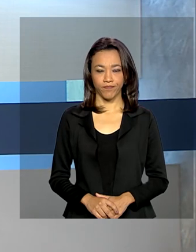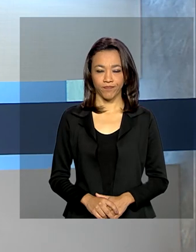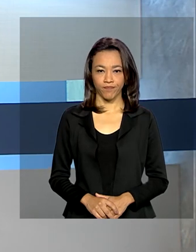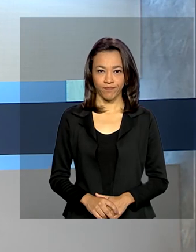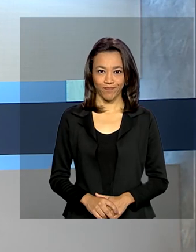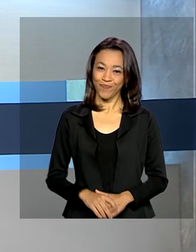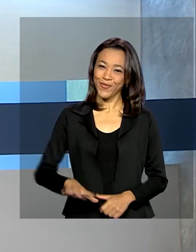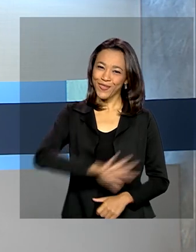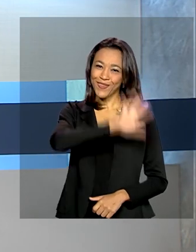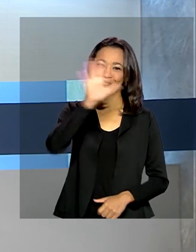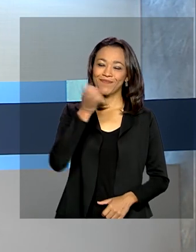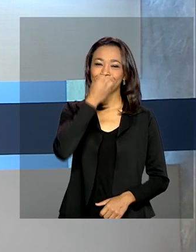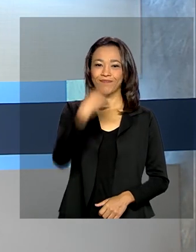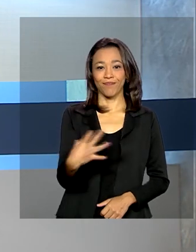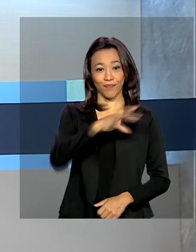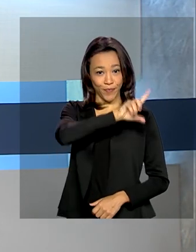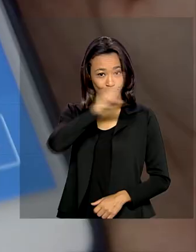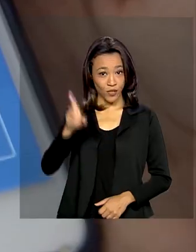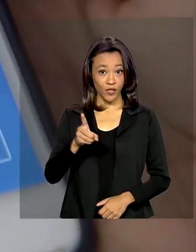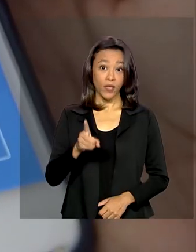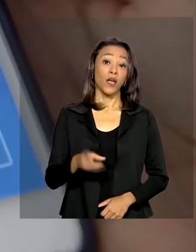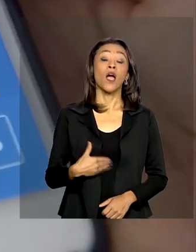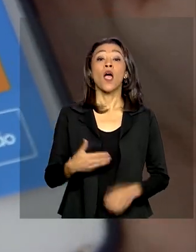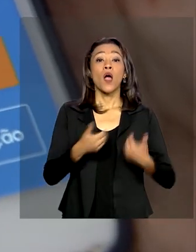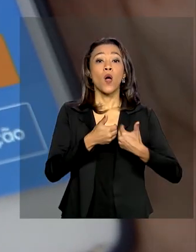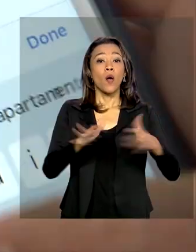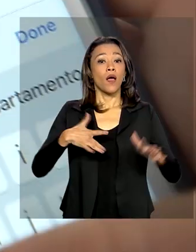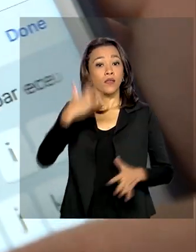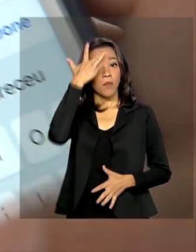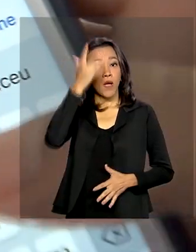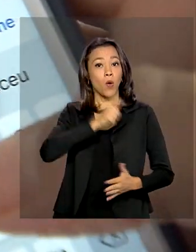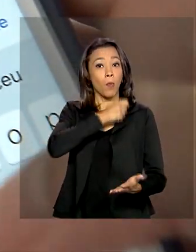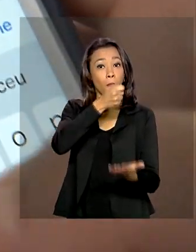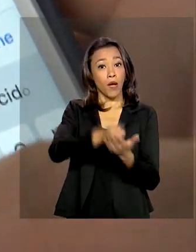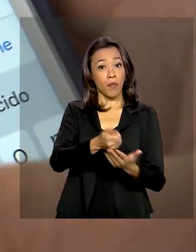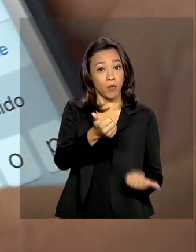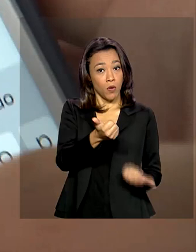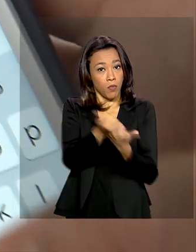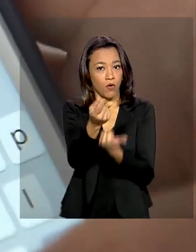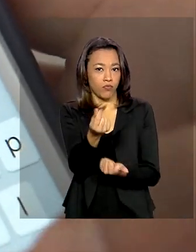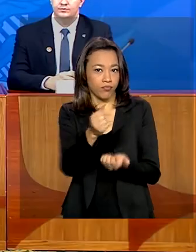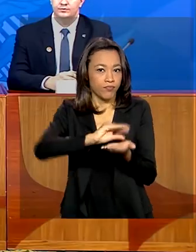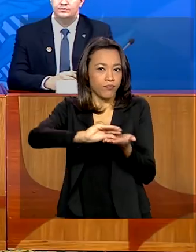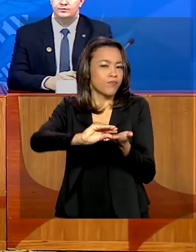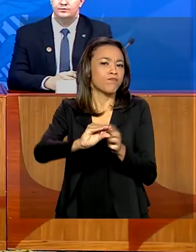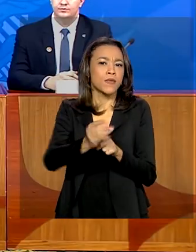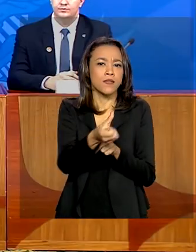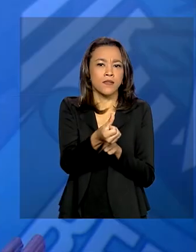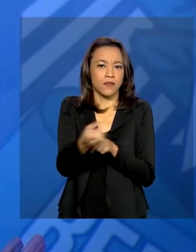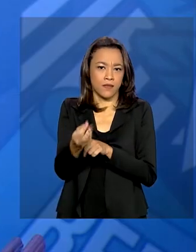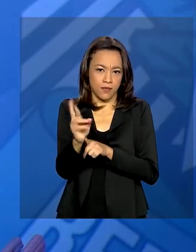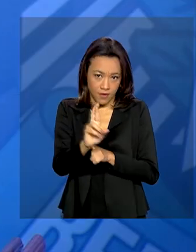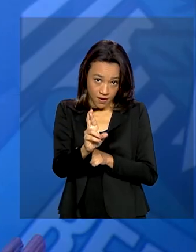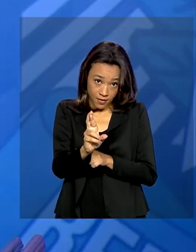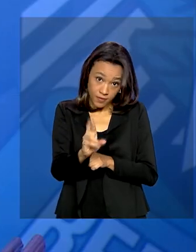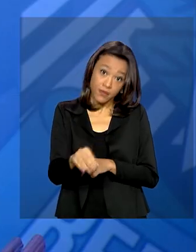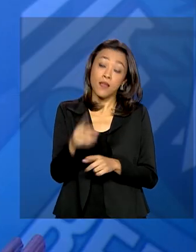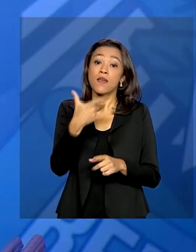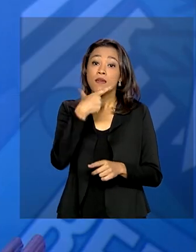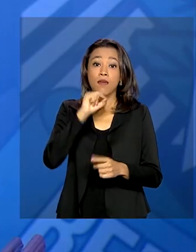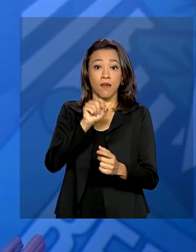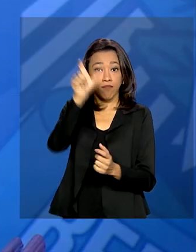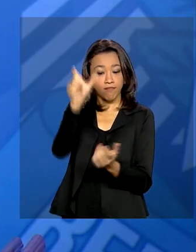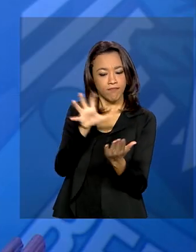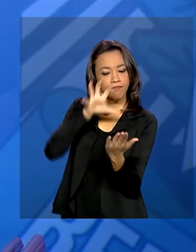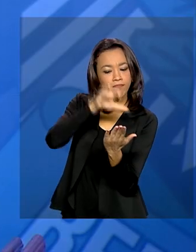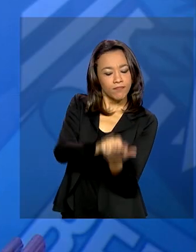o olá bom dia começa amanhã o pagamento do auxílio emergencial de r$600 quem está